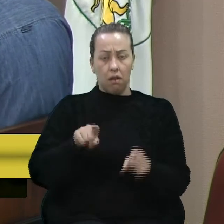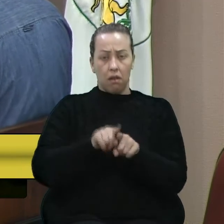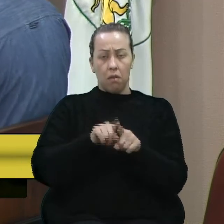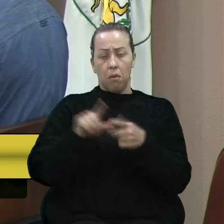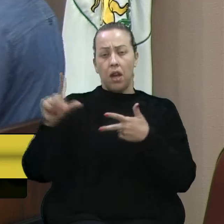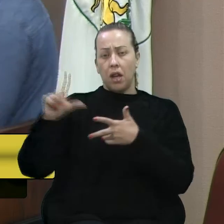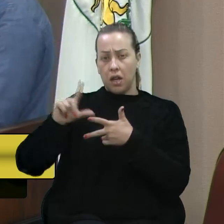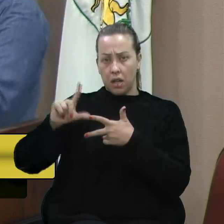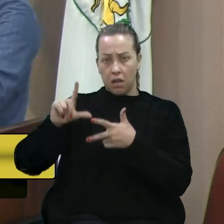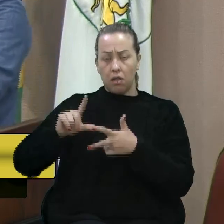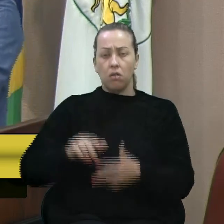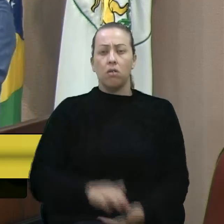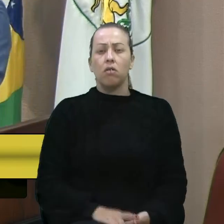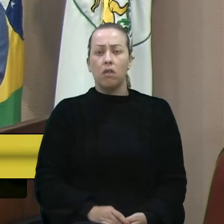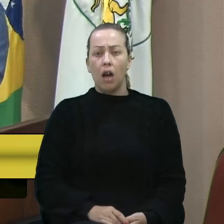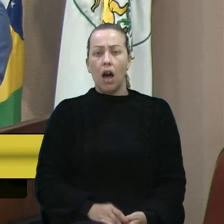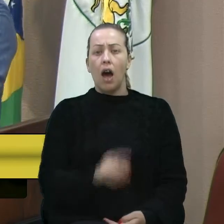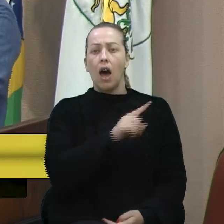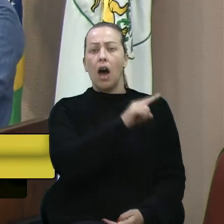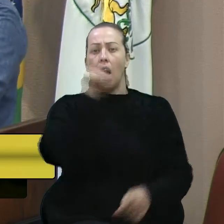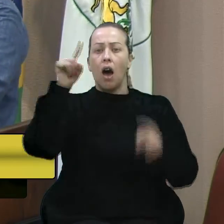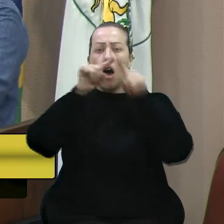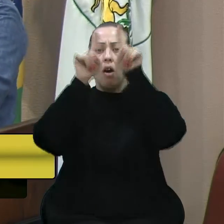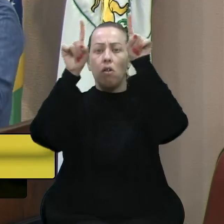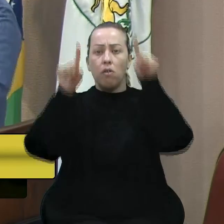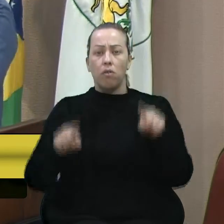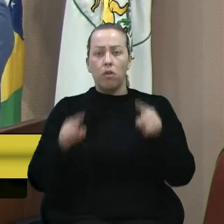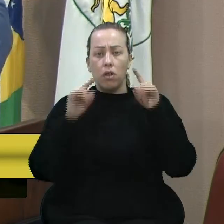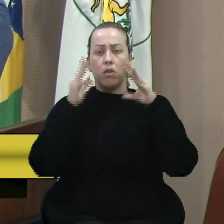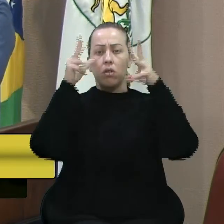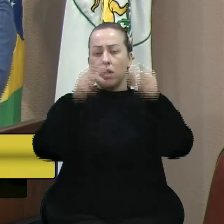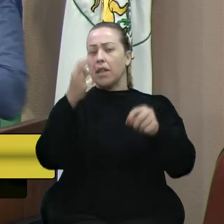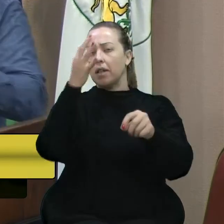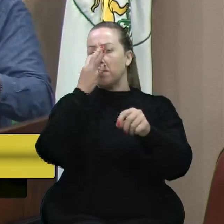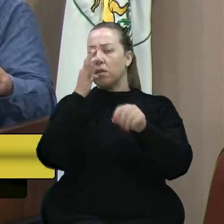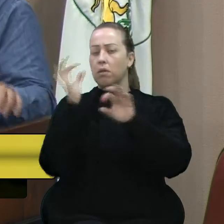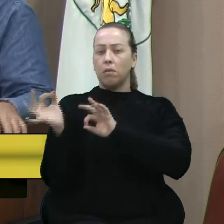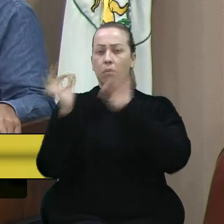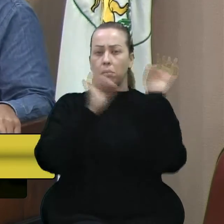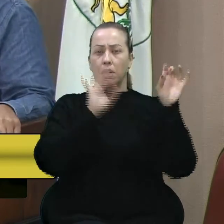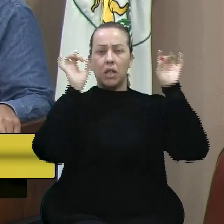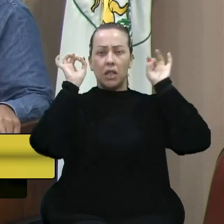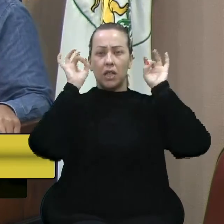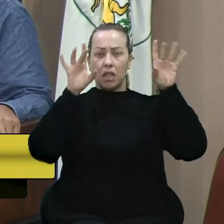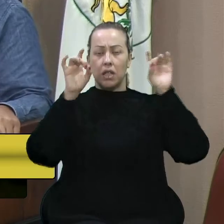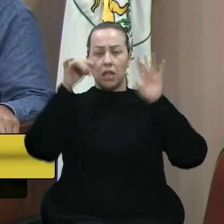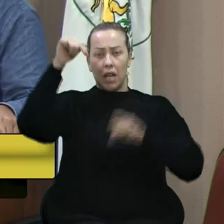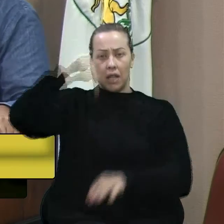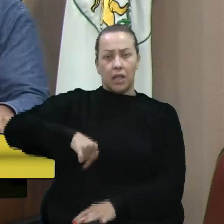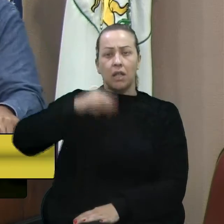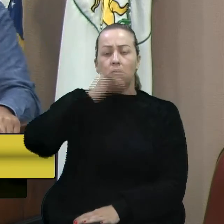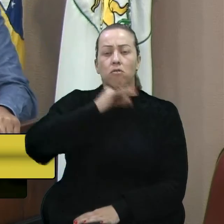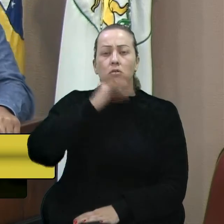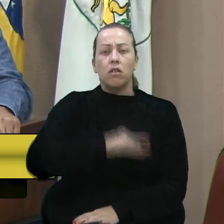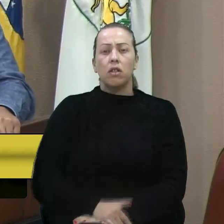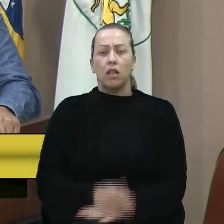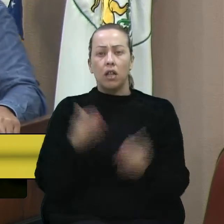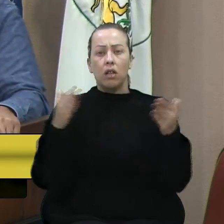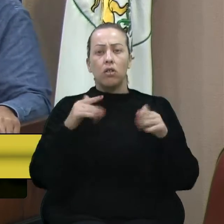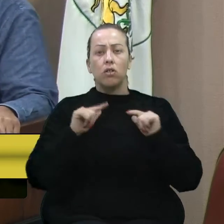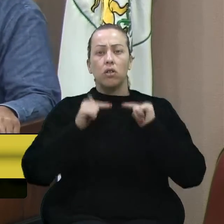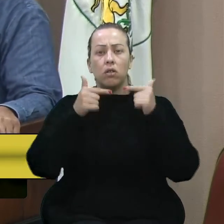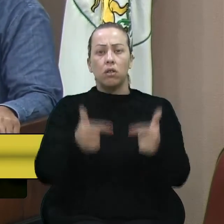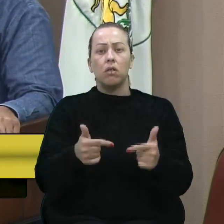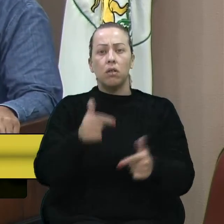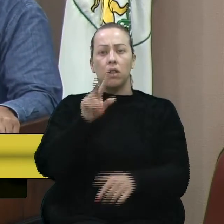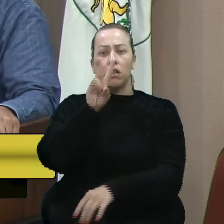Legislativo Municipal, aos servidores públicos que estão nos acompanhando, especialmente os aqui de Caxias, que hoje estão trabalhando lá em